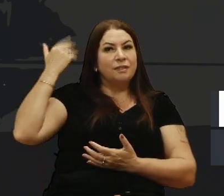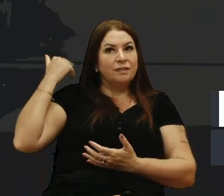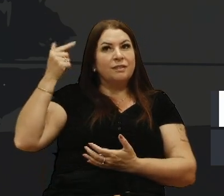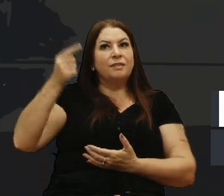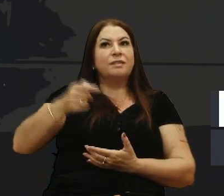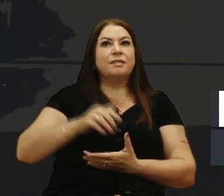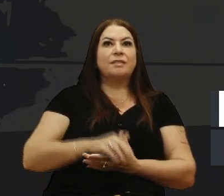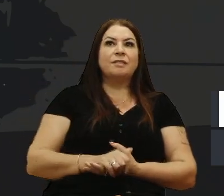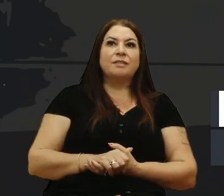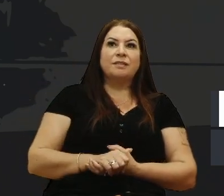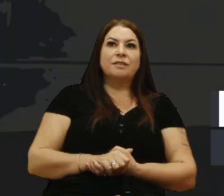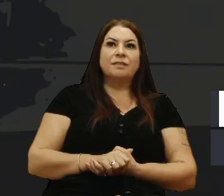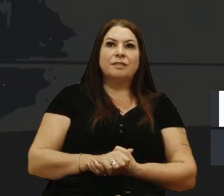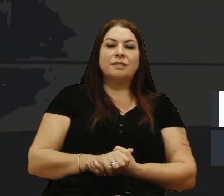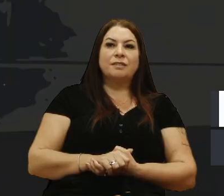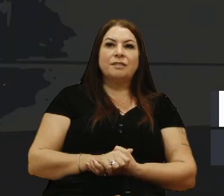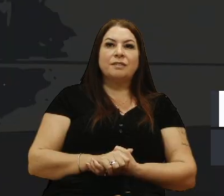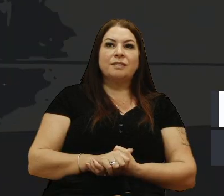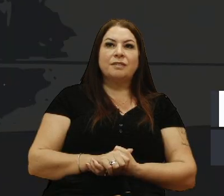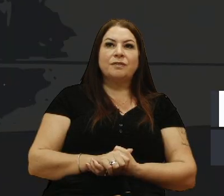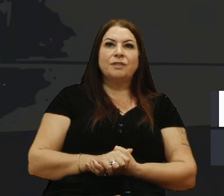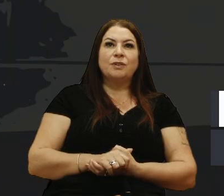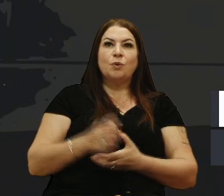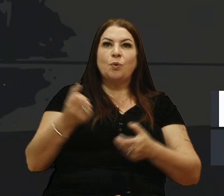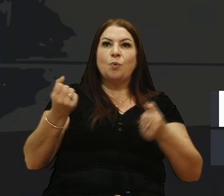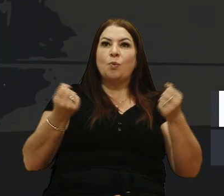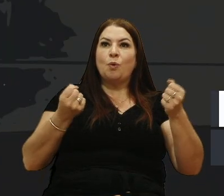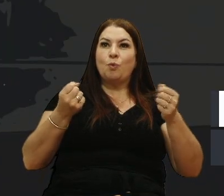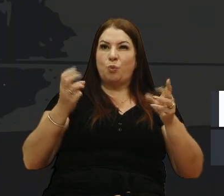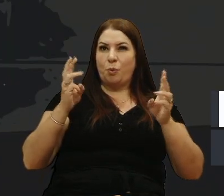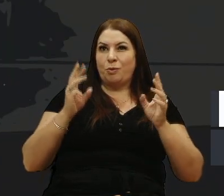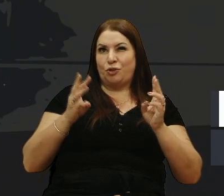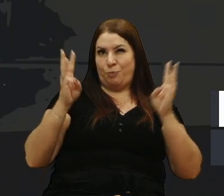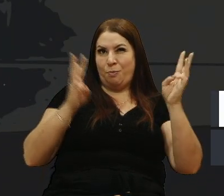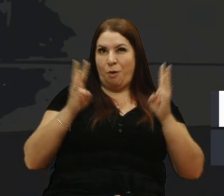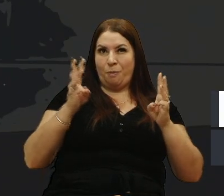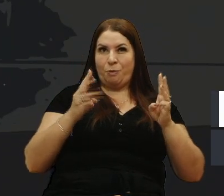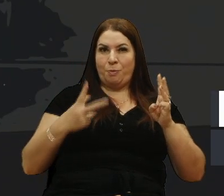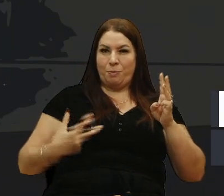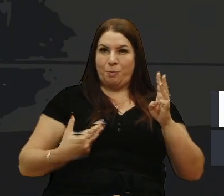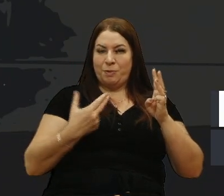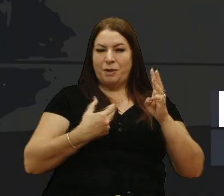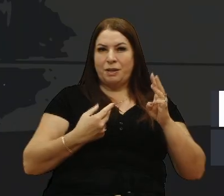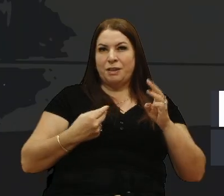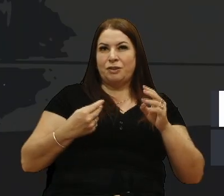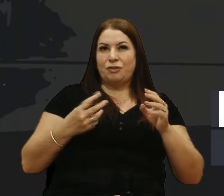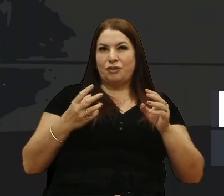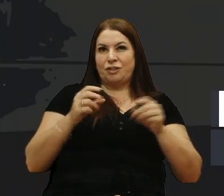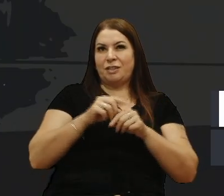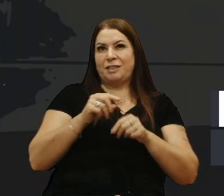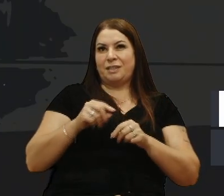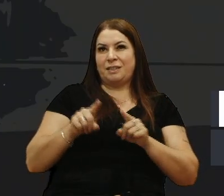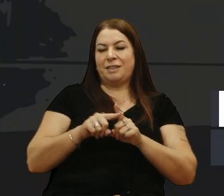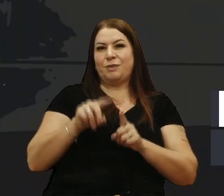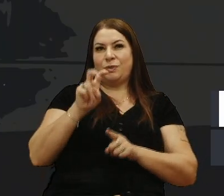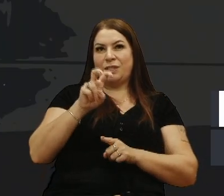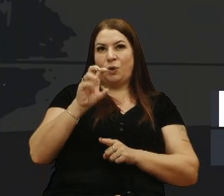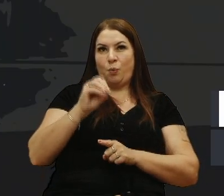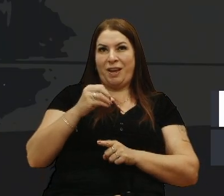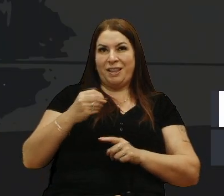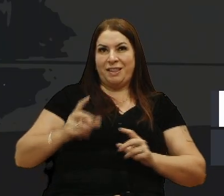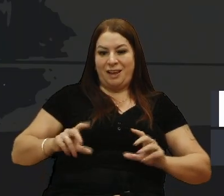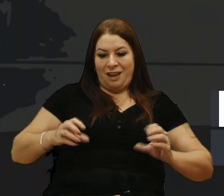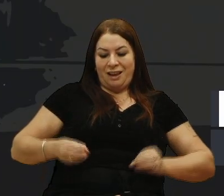então... o castramóvel, né? O castramóvel prometido com 50